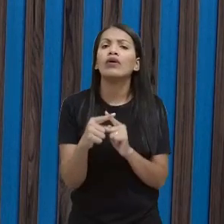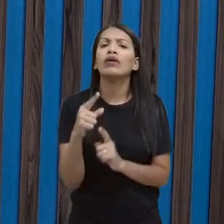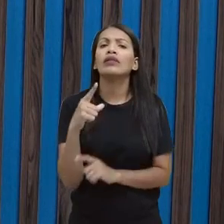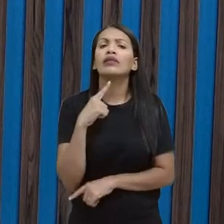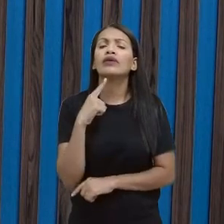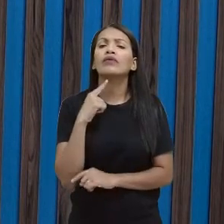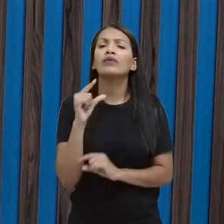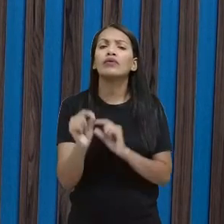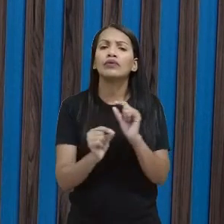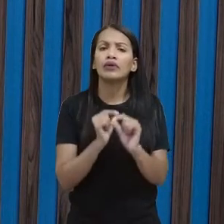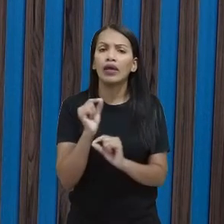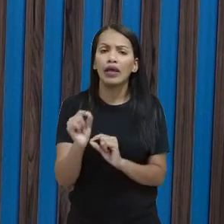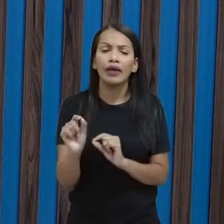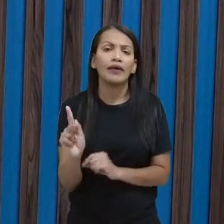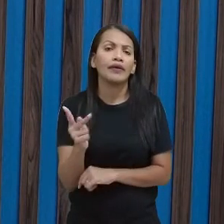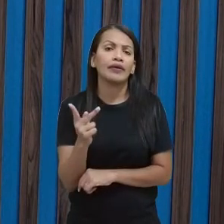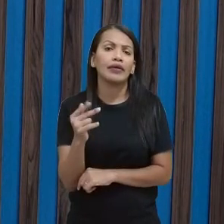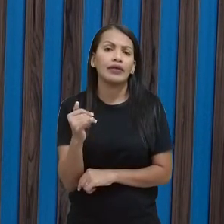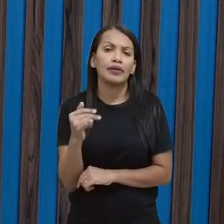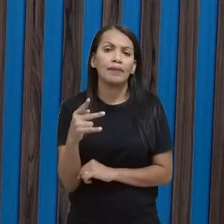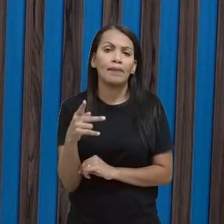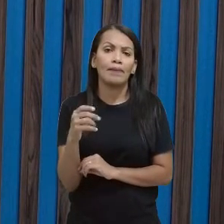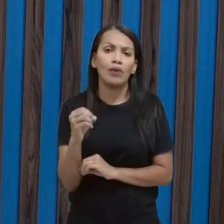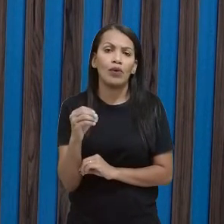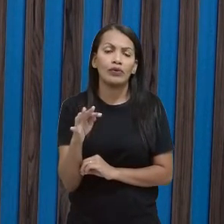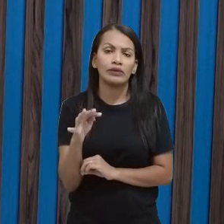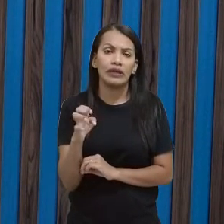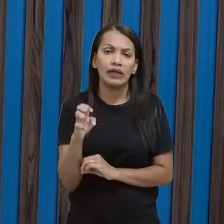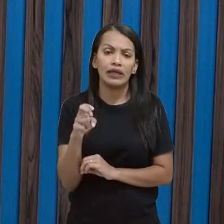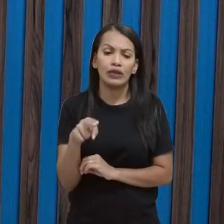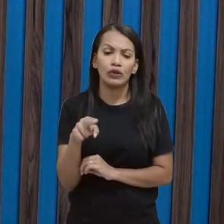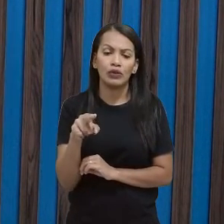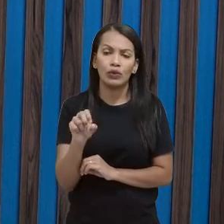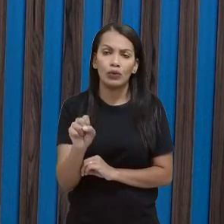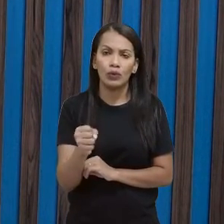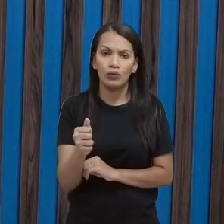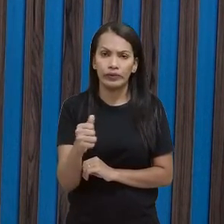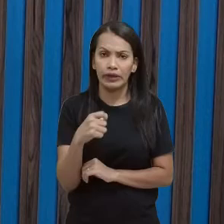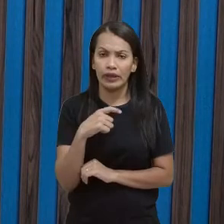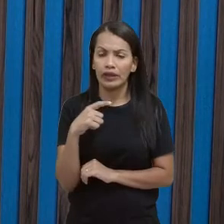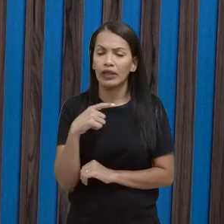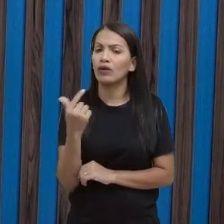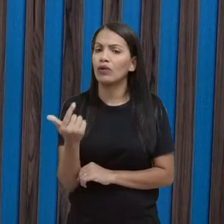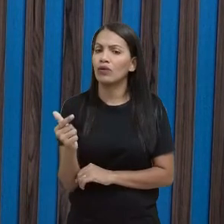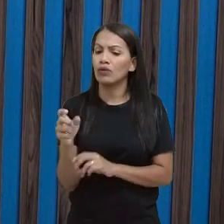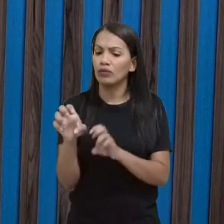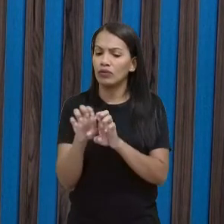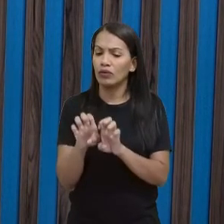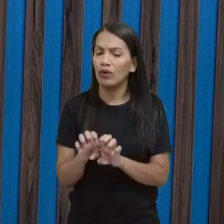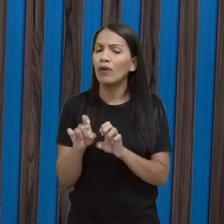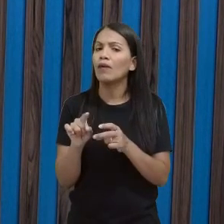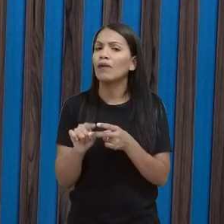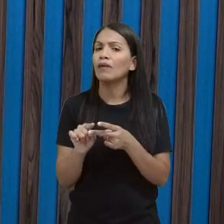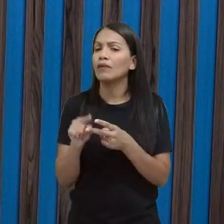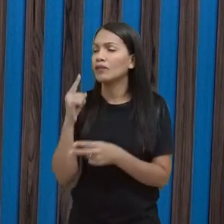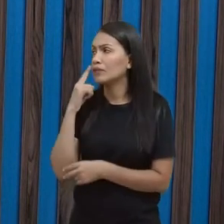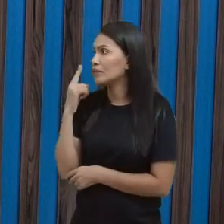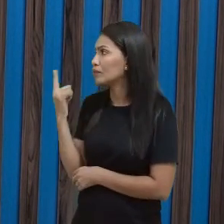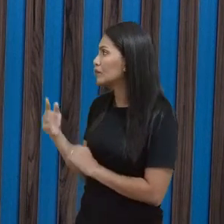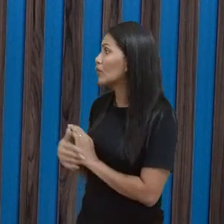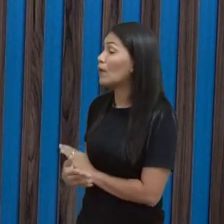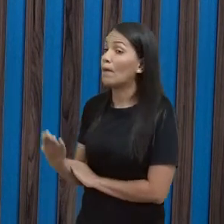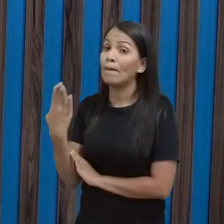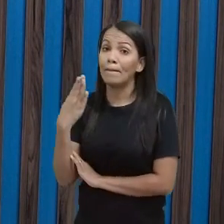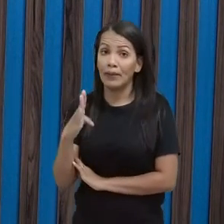chamo de hipotenusa. Também a gente vai ter outros elementos aqui na tela. Eu tenho esse Bzinho aqui, que é um cateto, né, que vai ser um